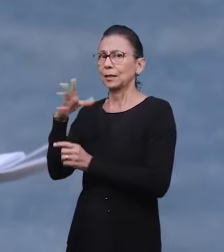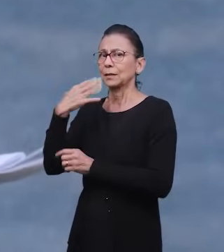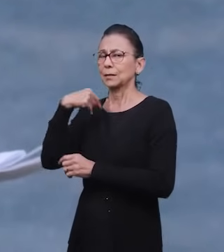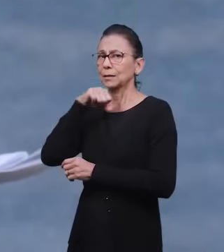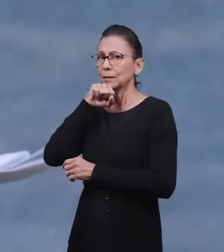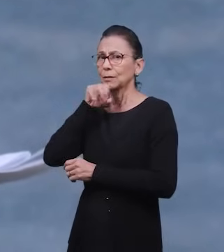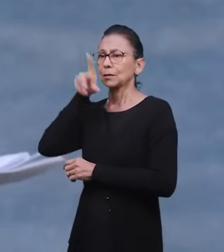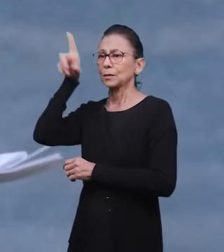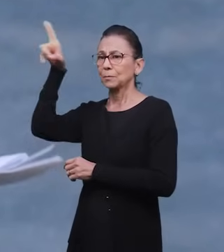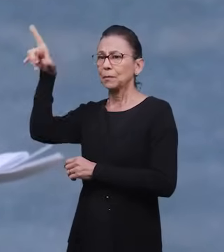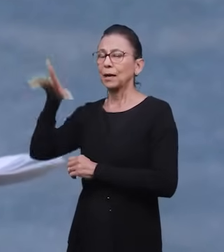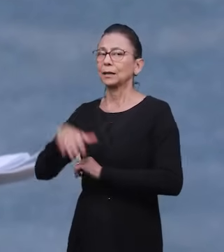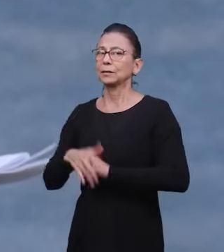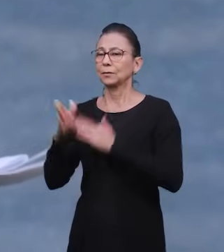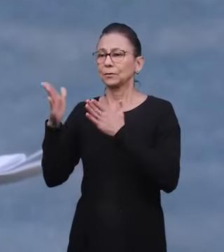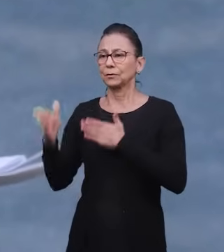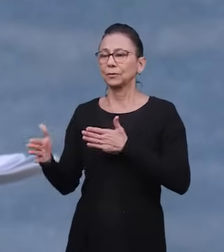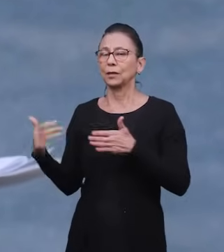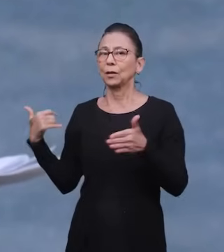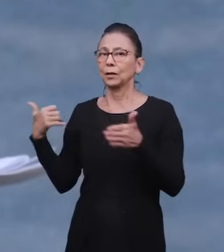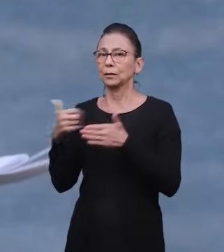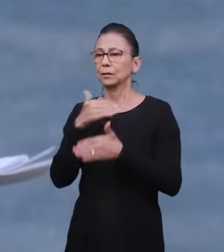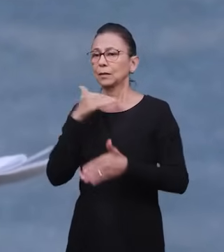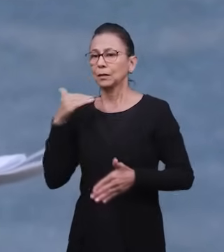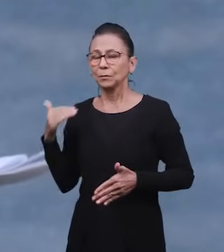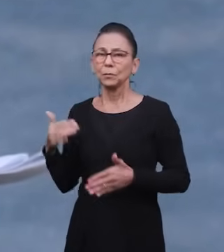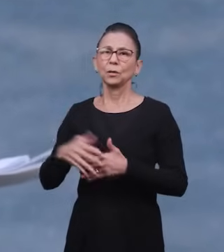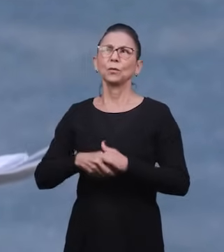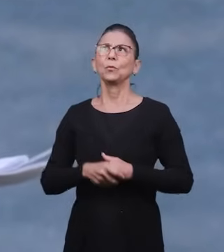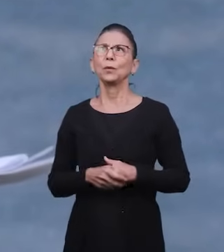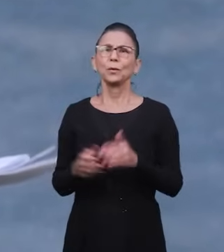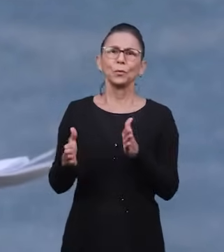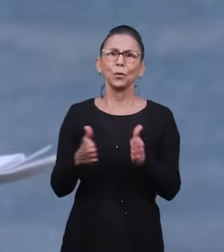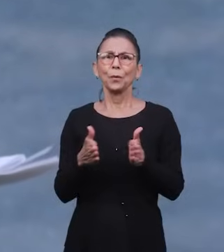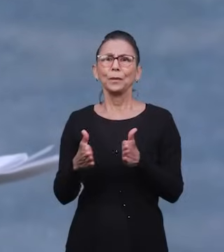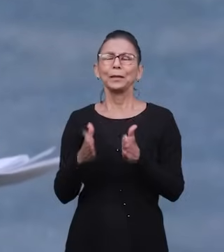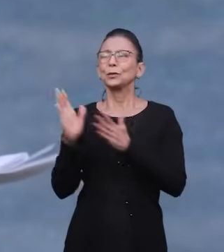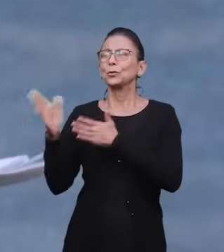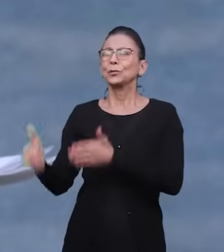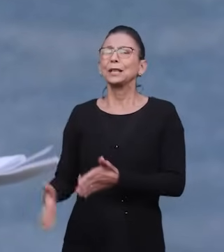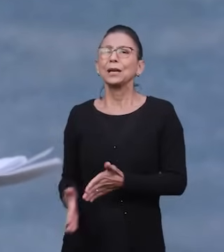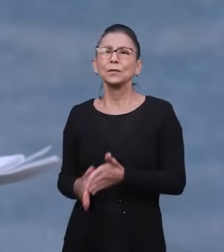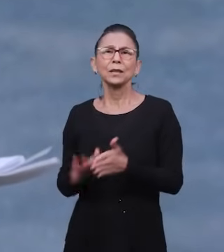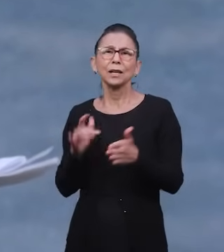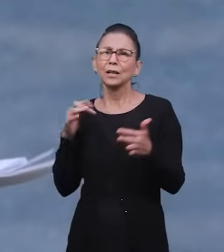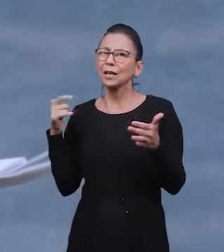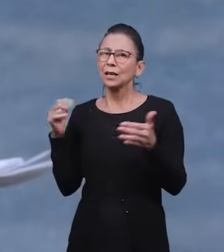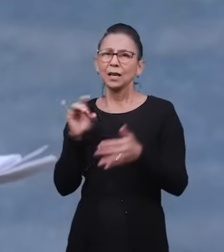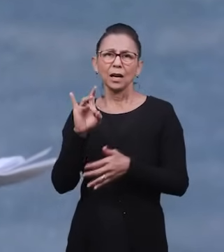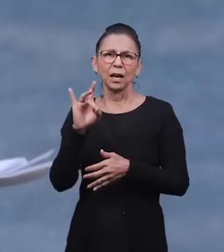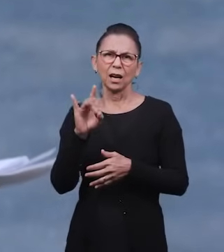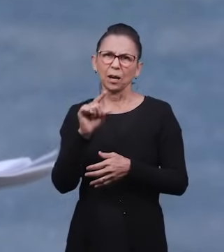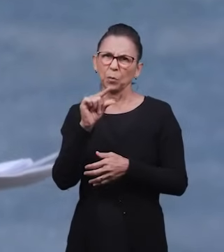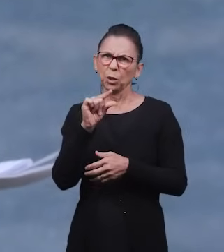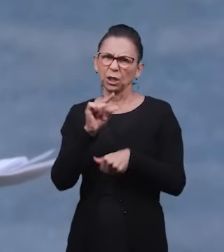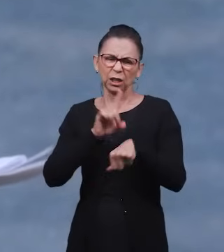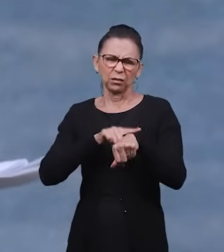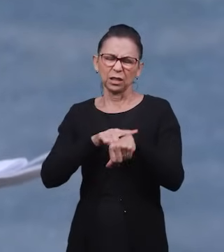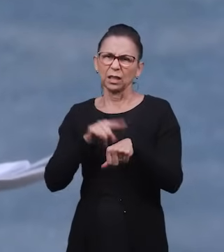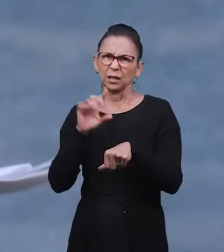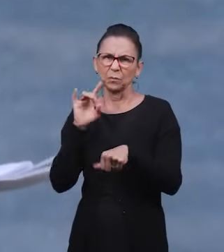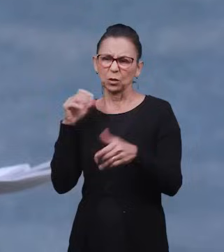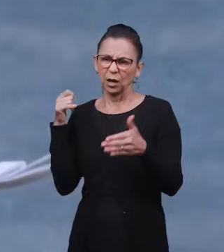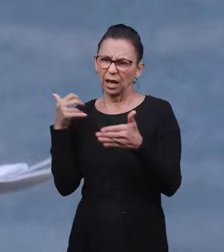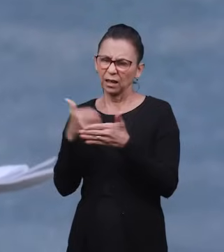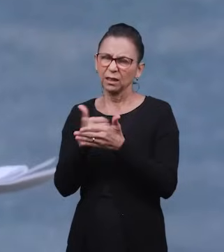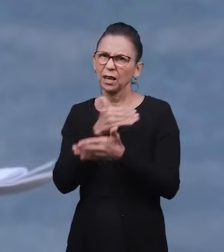de cada um, ser fiel até a morte. A escolha, não precisa ser muito tempo. Quanto tempo tem que ser fiel? Pouquinho tempo, só até a morte. Só até a